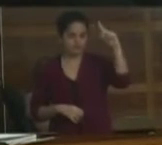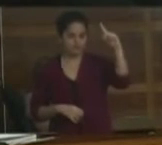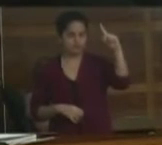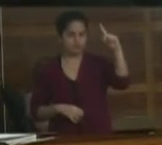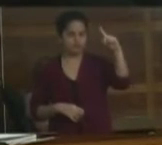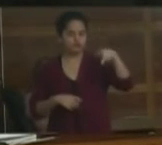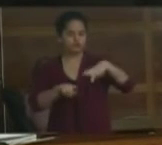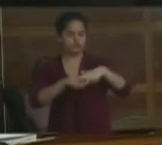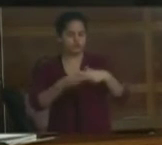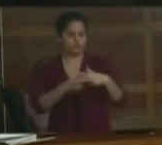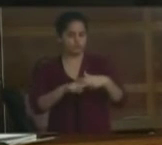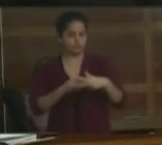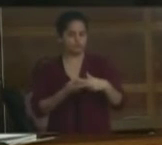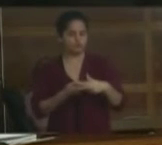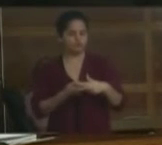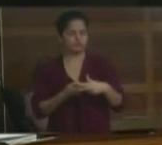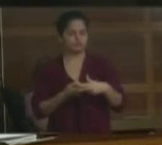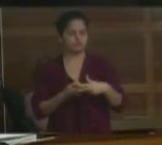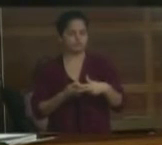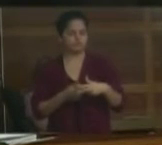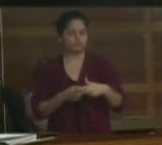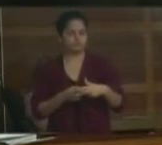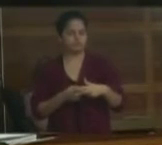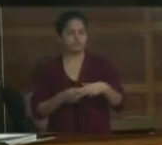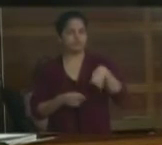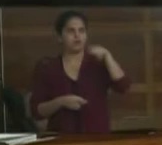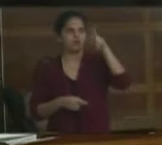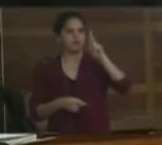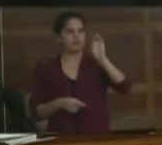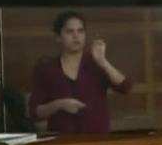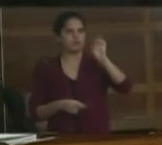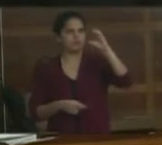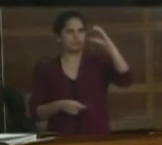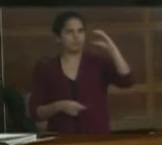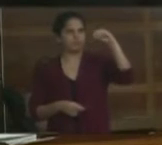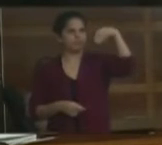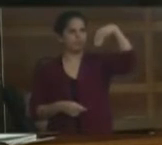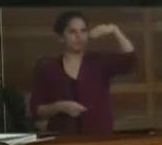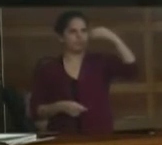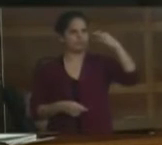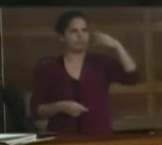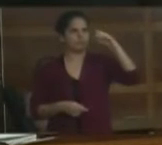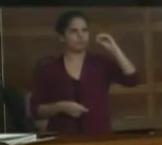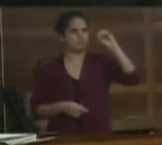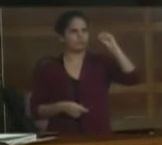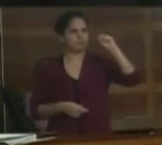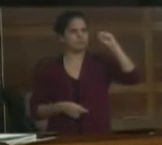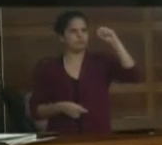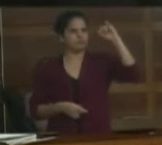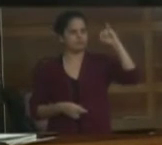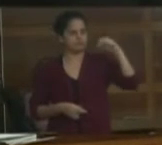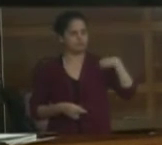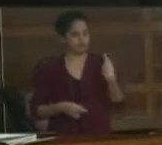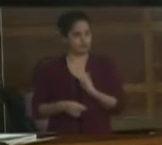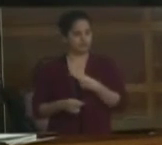vocês de reajuste de recomposição e nós estamos fazendo estudo baseado que vocês fizeram dentro pra gente poder ter uma